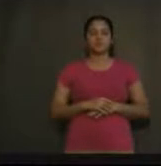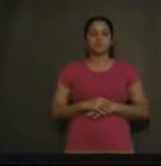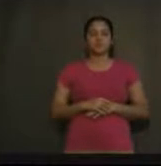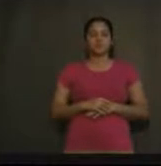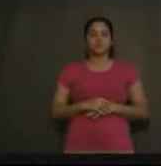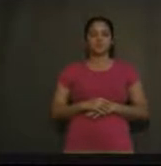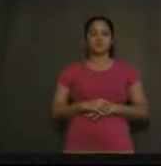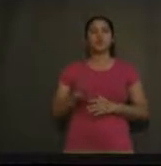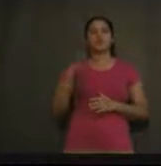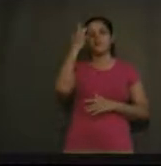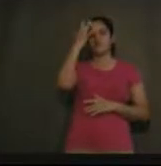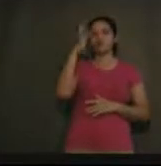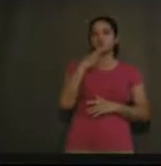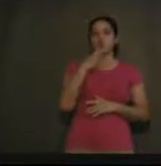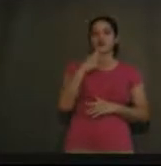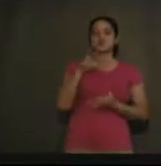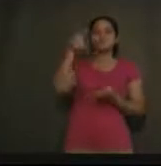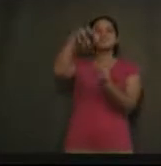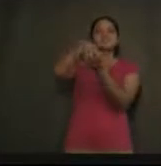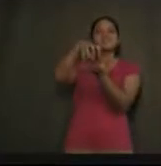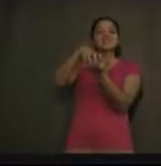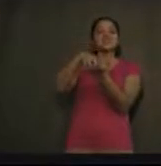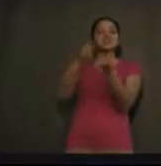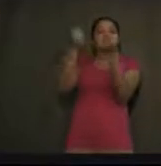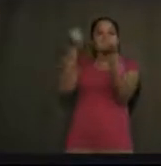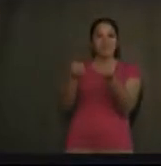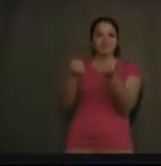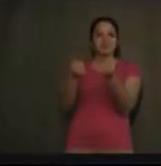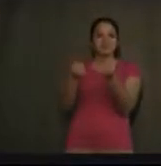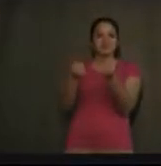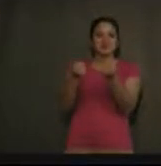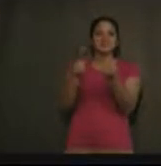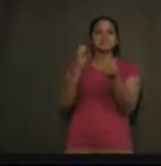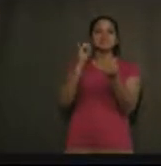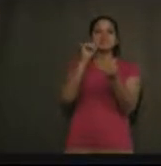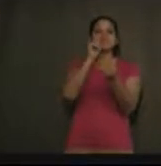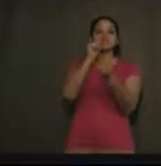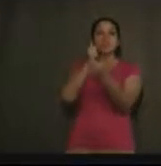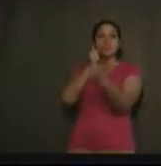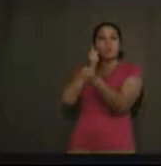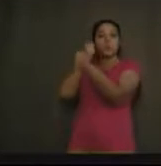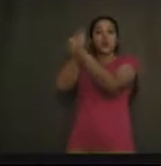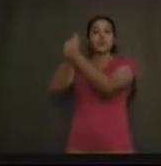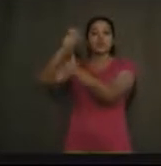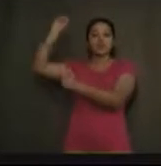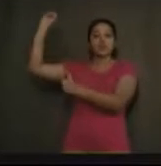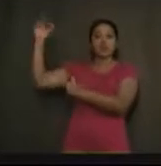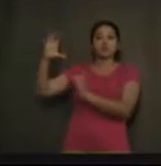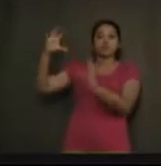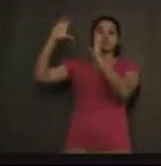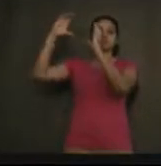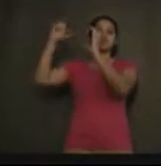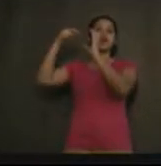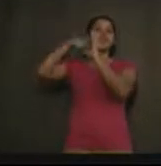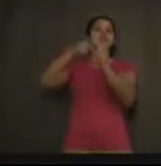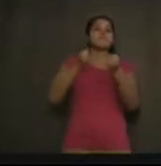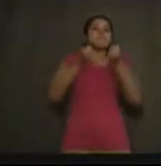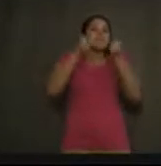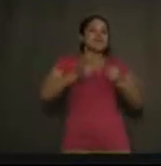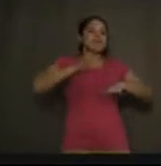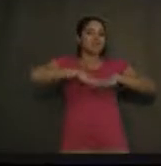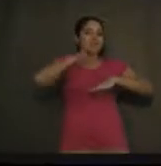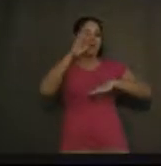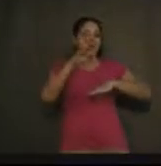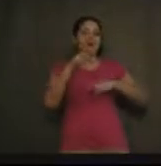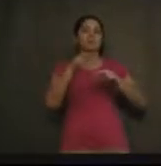um centro de massa, que está mais perto do Sol porque o Sol é mais pesado, tem maior massa, e a suposição aqui é que esses